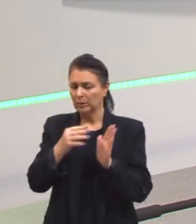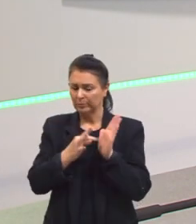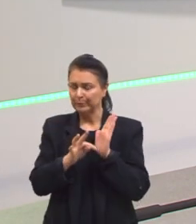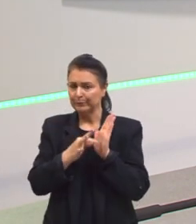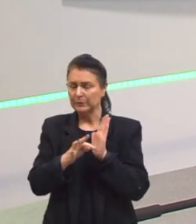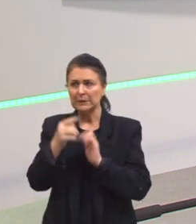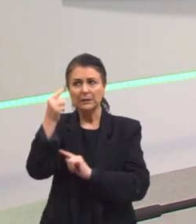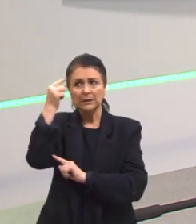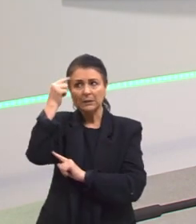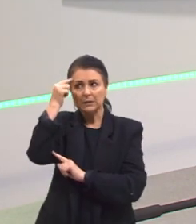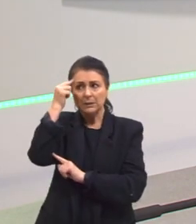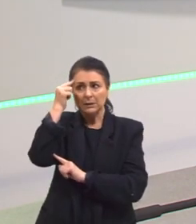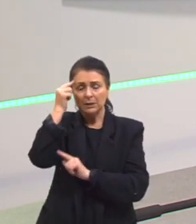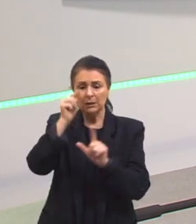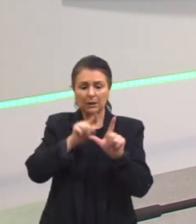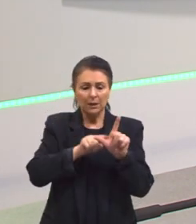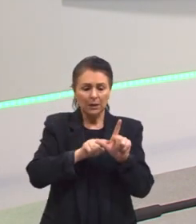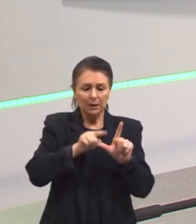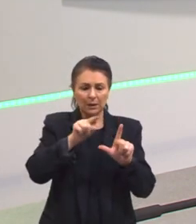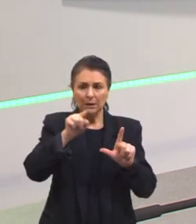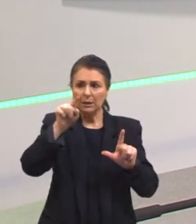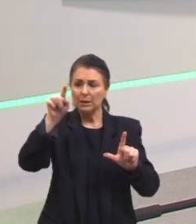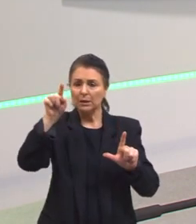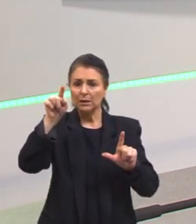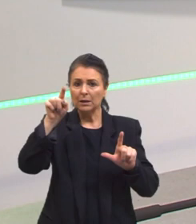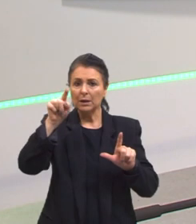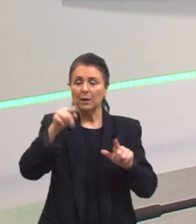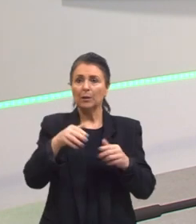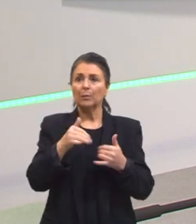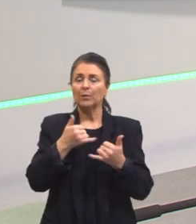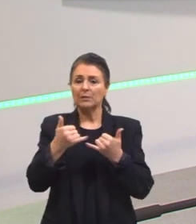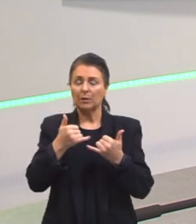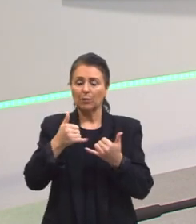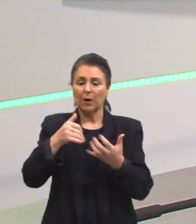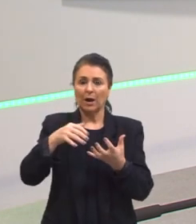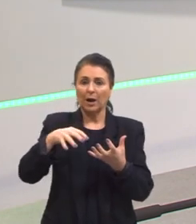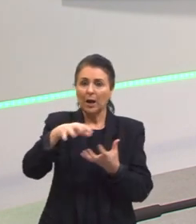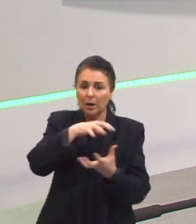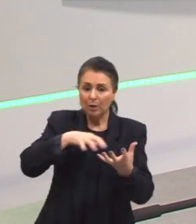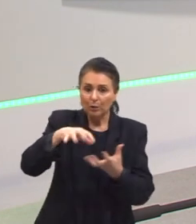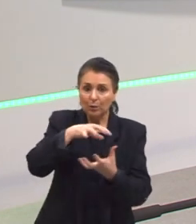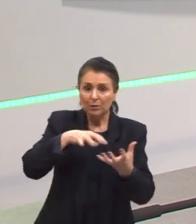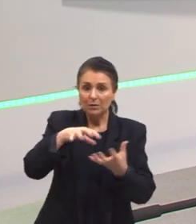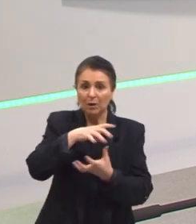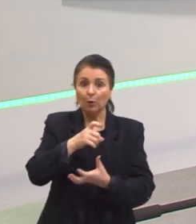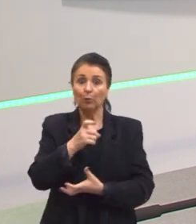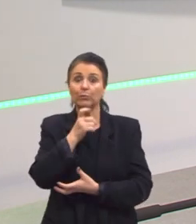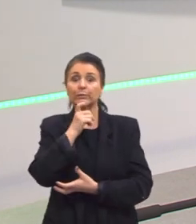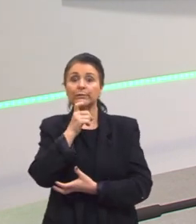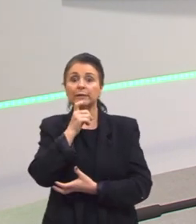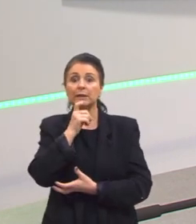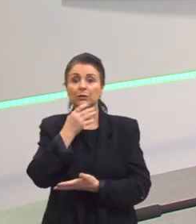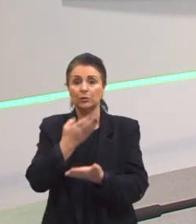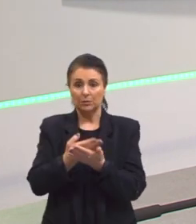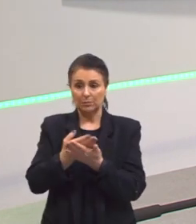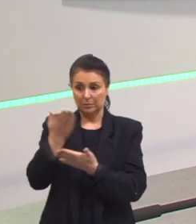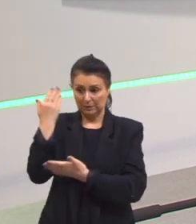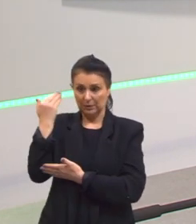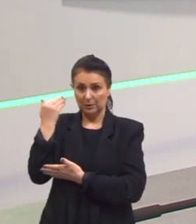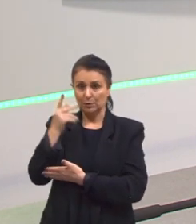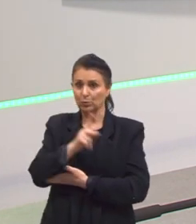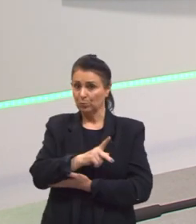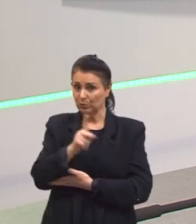a evolução traria mais alimentos né a revolução Verde por exemplo que a gente viu na aula passada né em aulas passadas